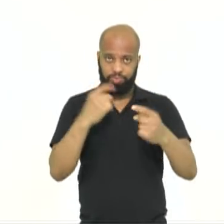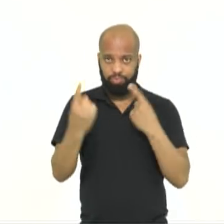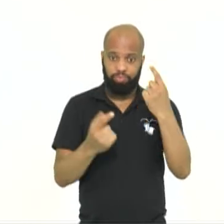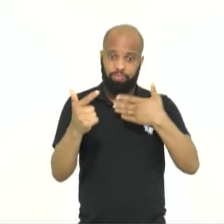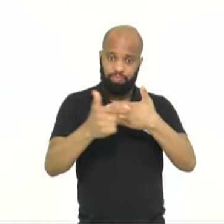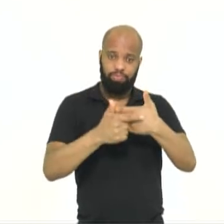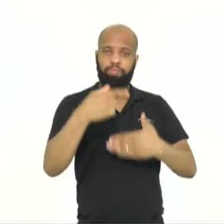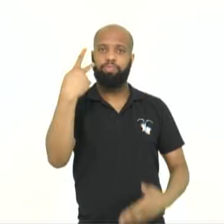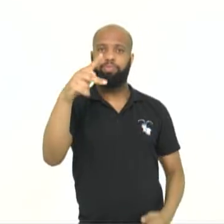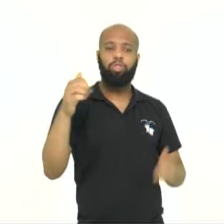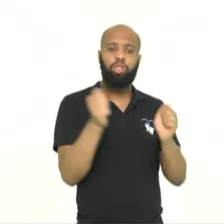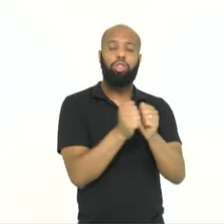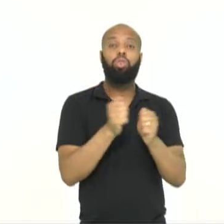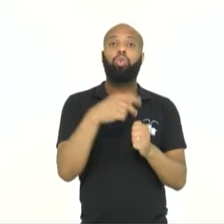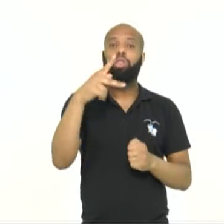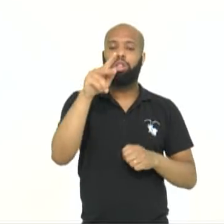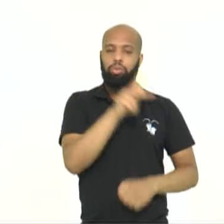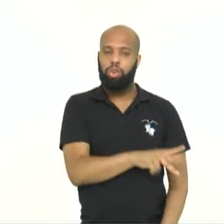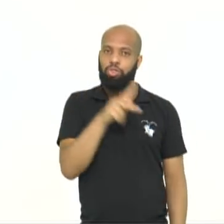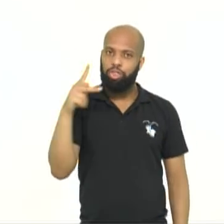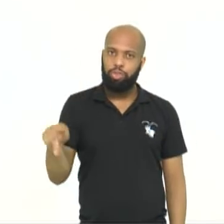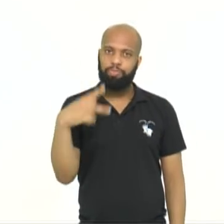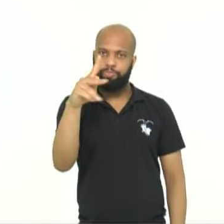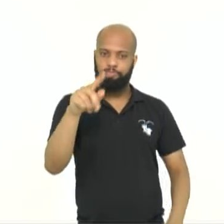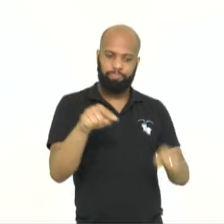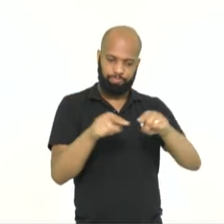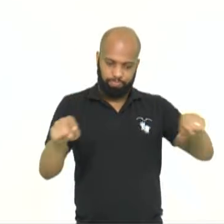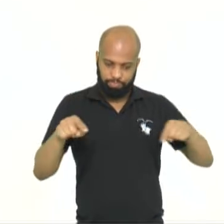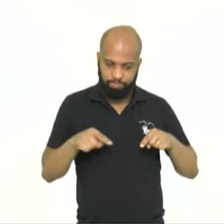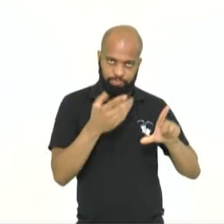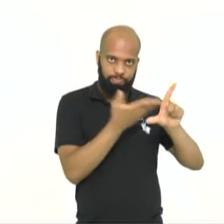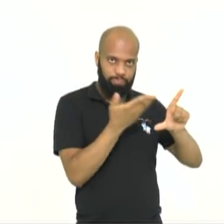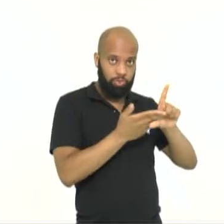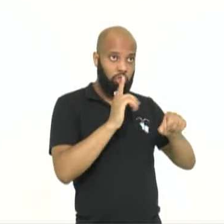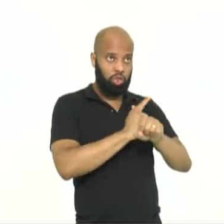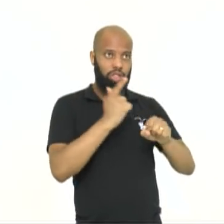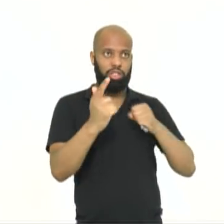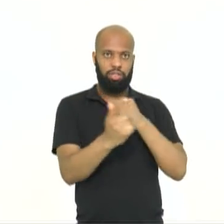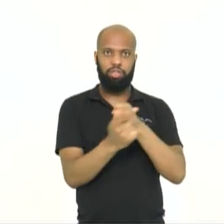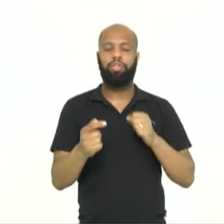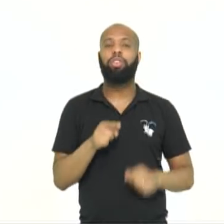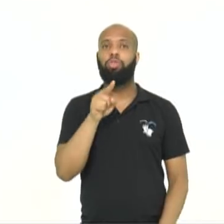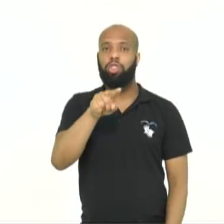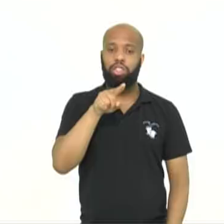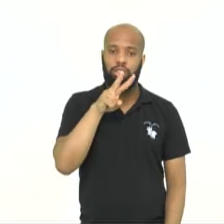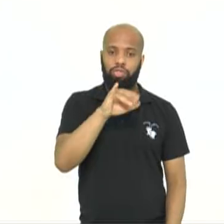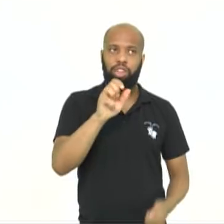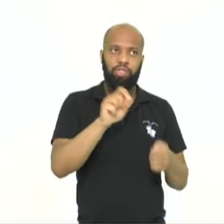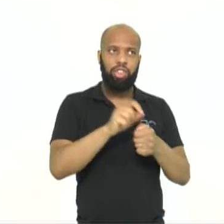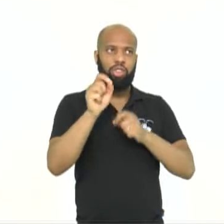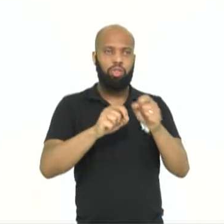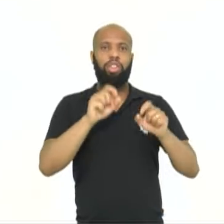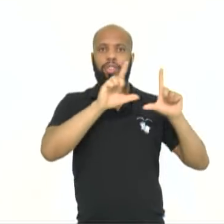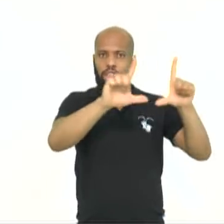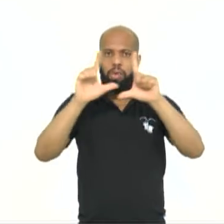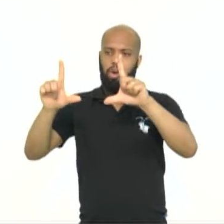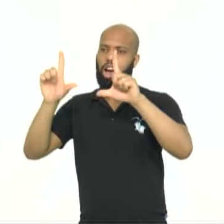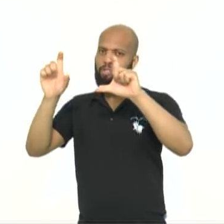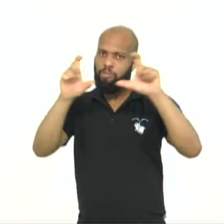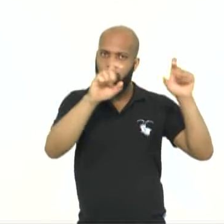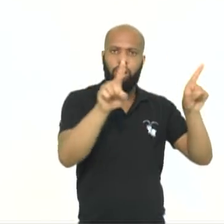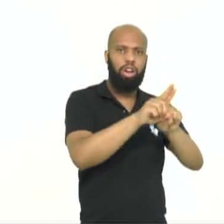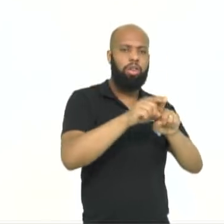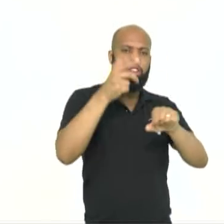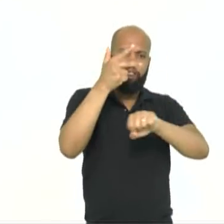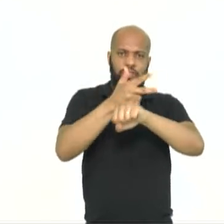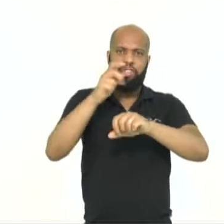papel de vocês aí junto com o professor titular de vocês lá do Classroom, lá da Geografia? Vocês podem produzir uma seleção de imagens, um vídeo,